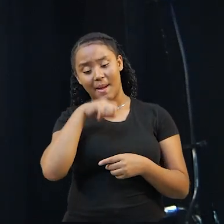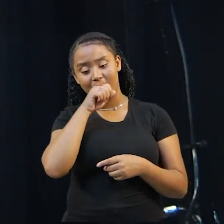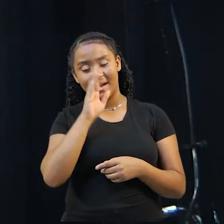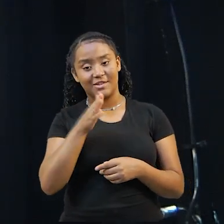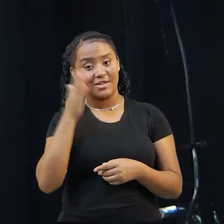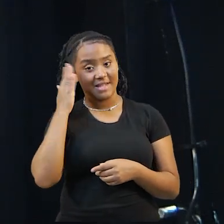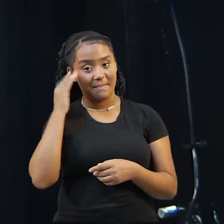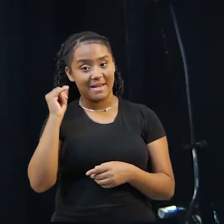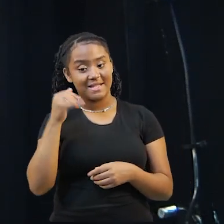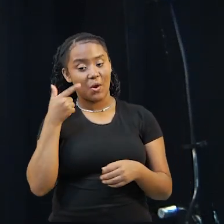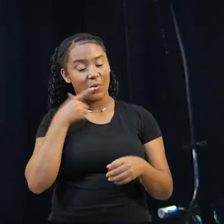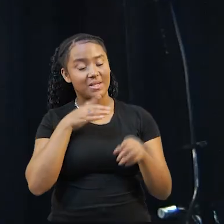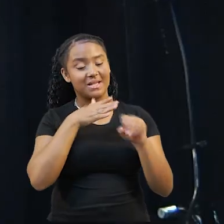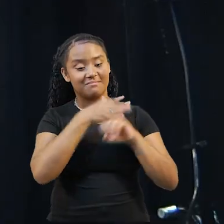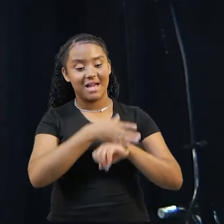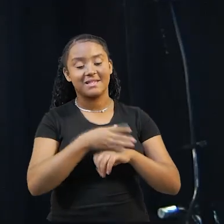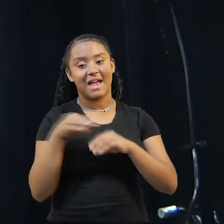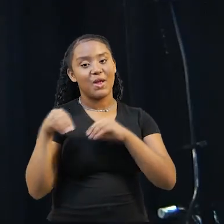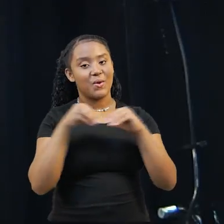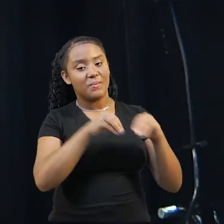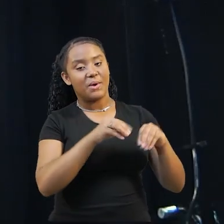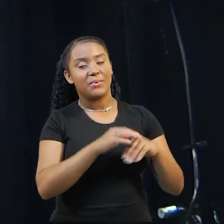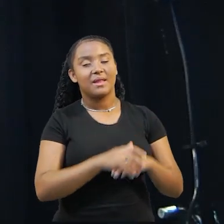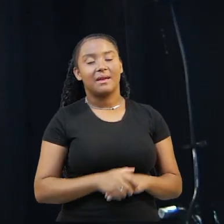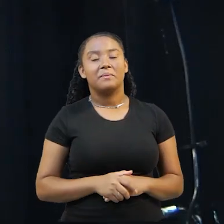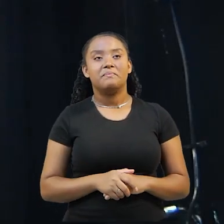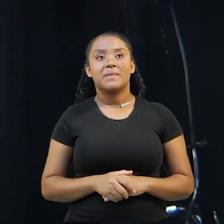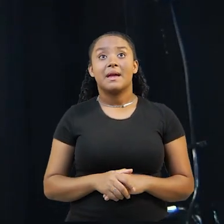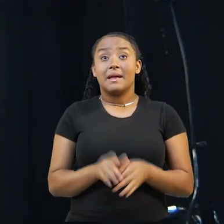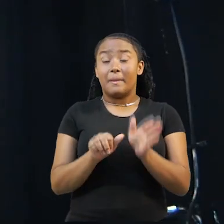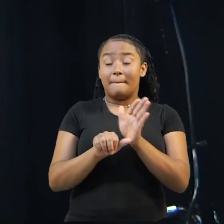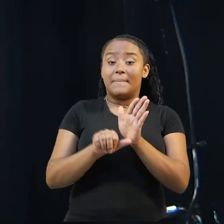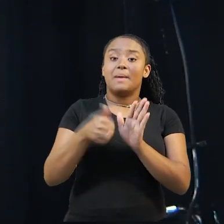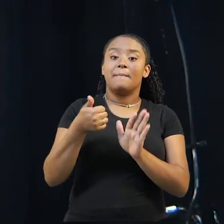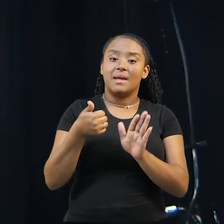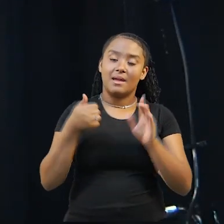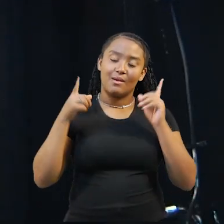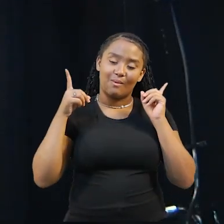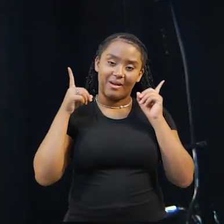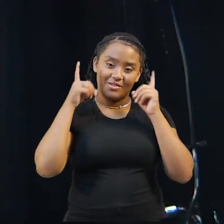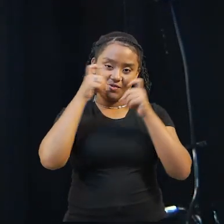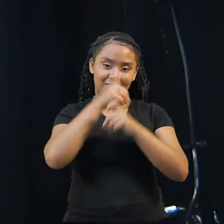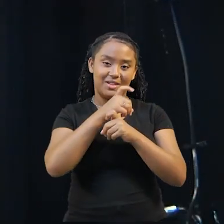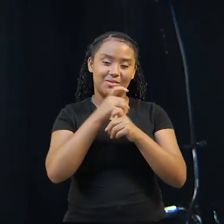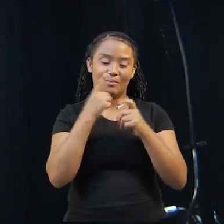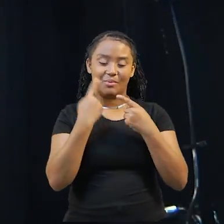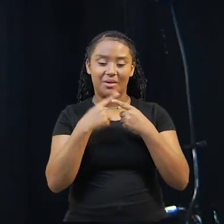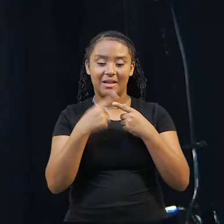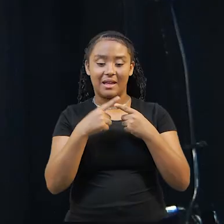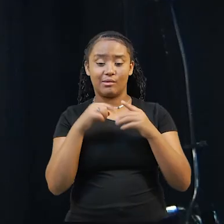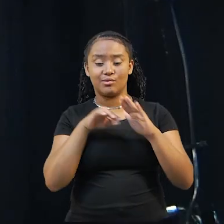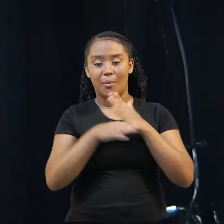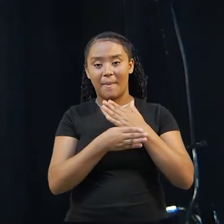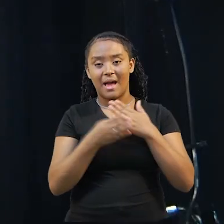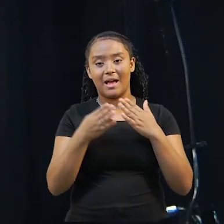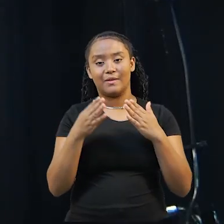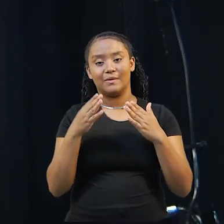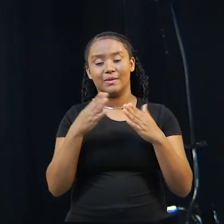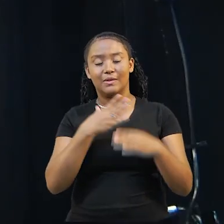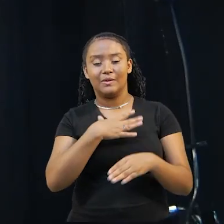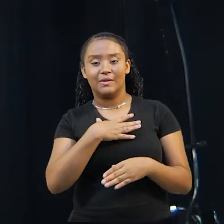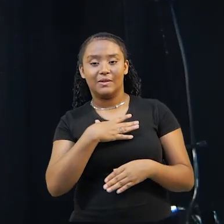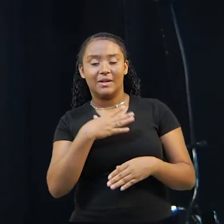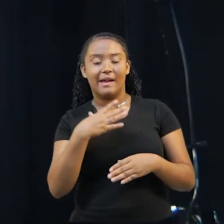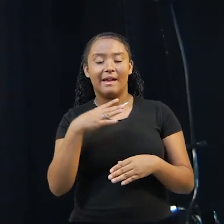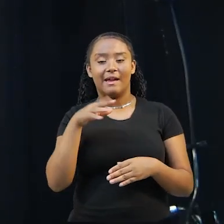aí fui para Viçosa. Eu acho que primeiro é difícil, né? Lógico, você sair de casa e